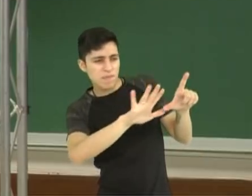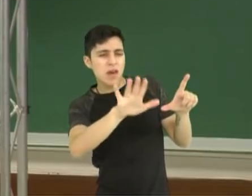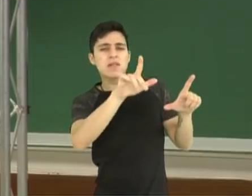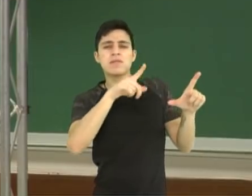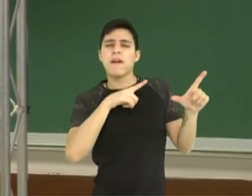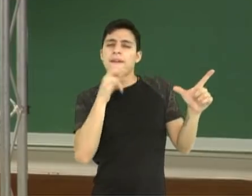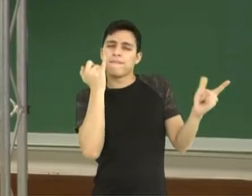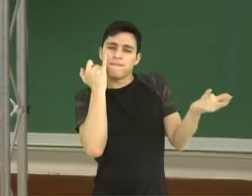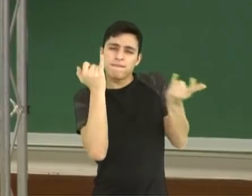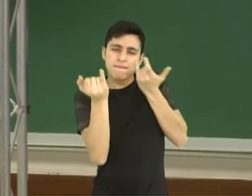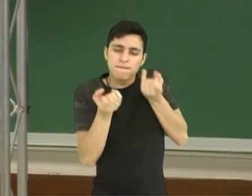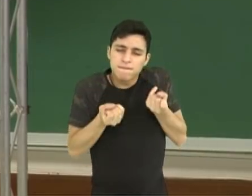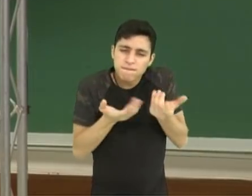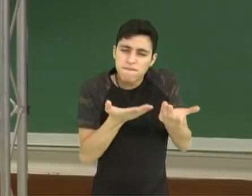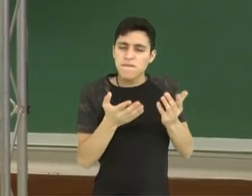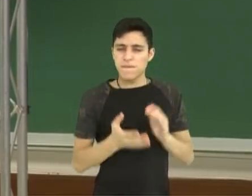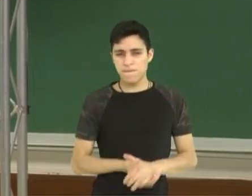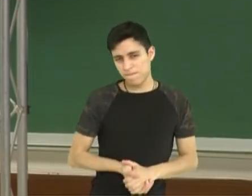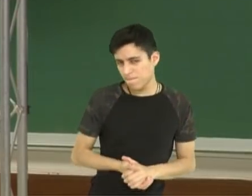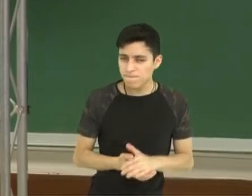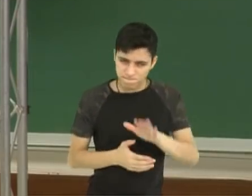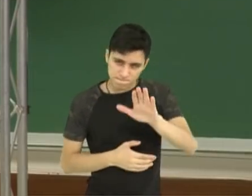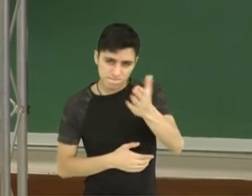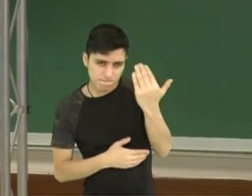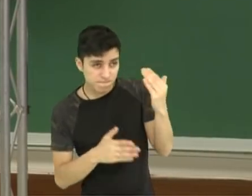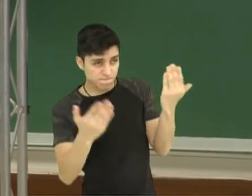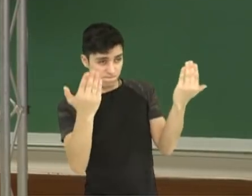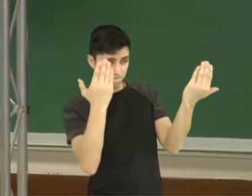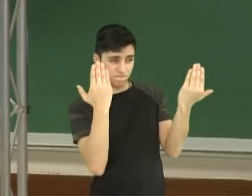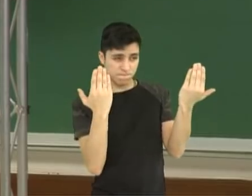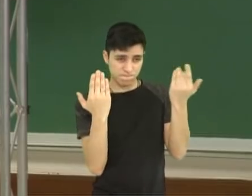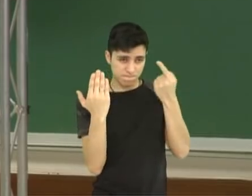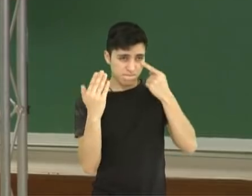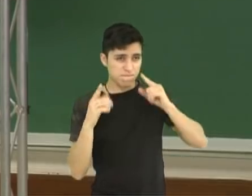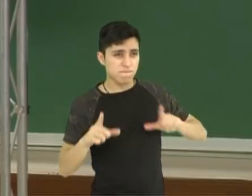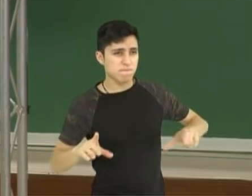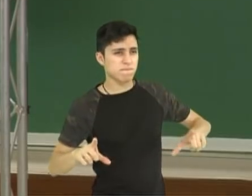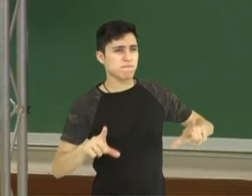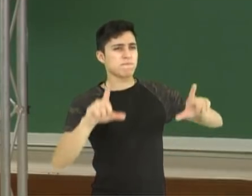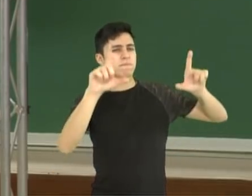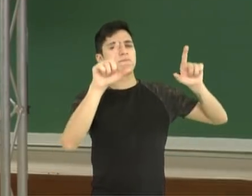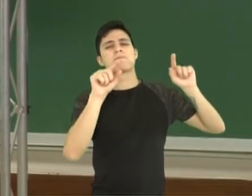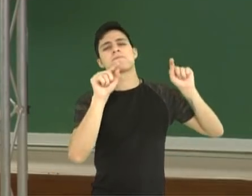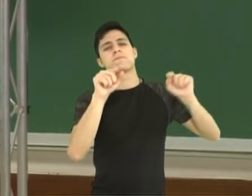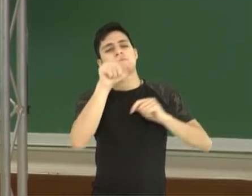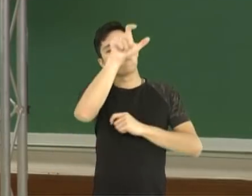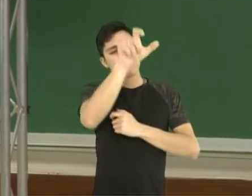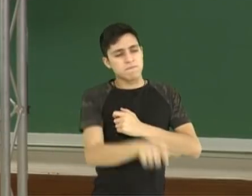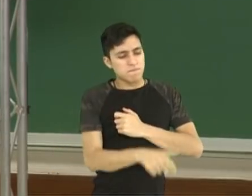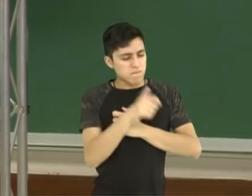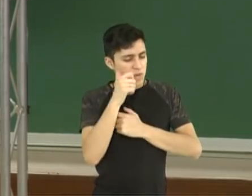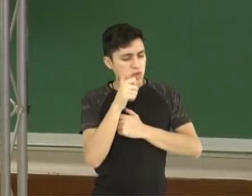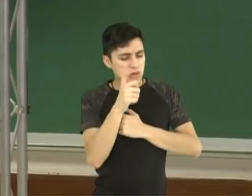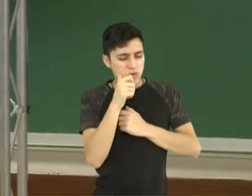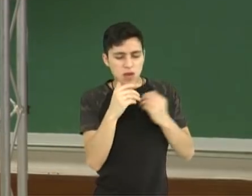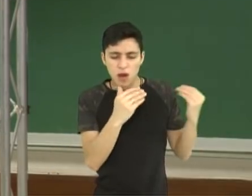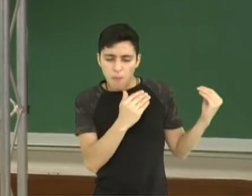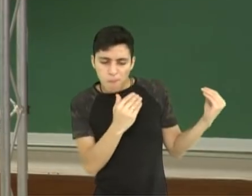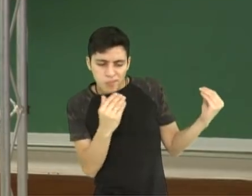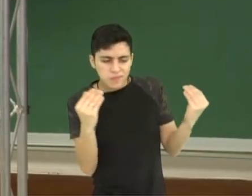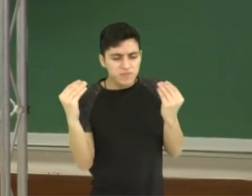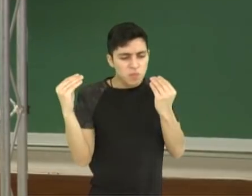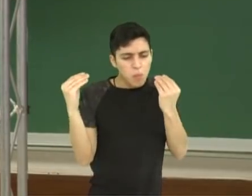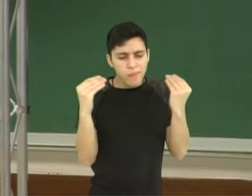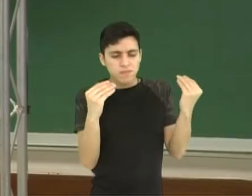Vamos analisá-la? Então eu quero que você olhe essa imagem da menininha comendo melancia. O que será